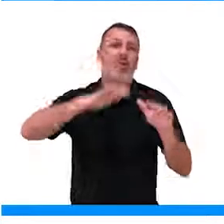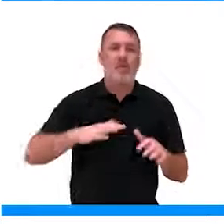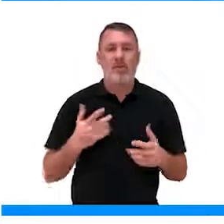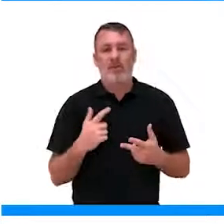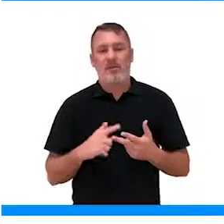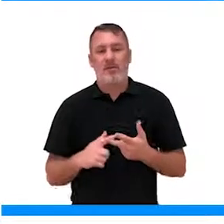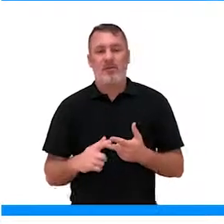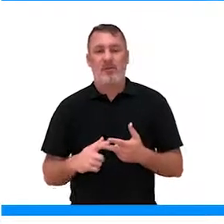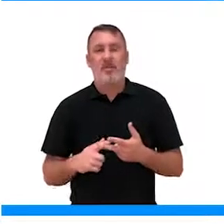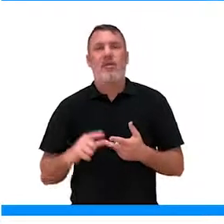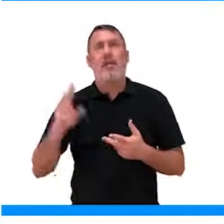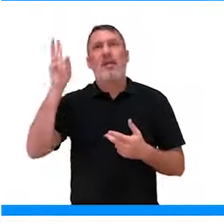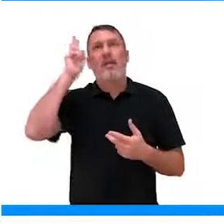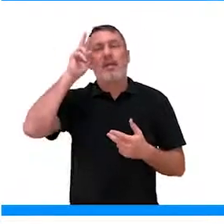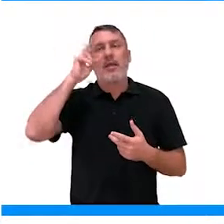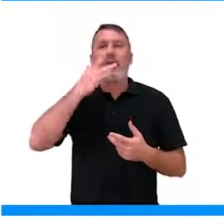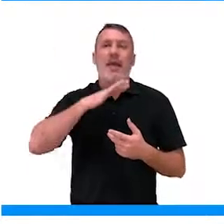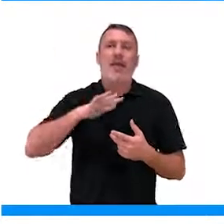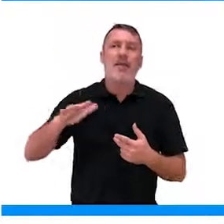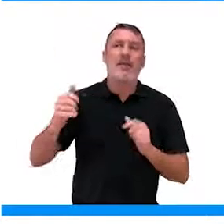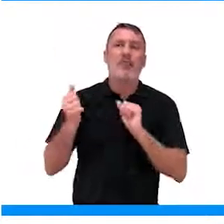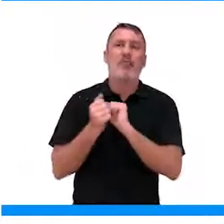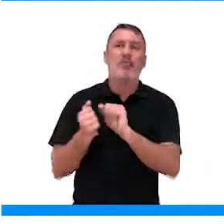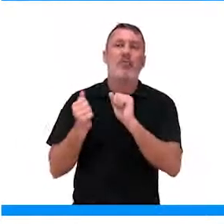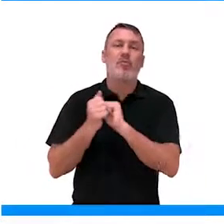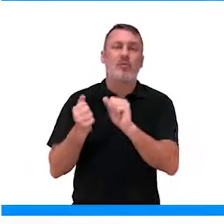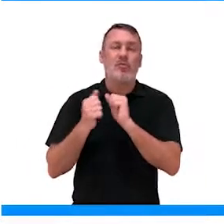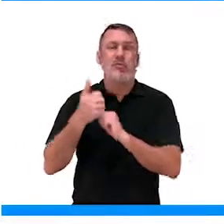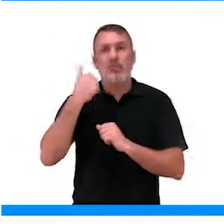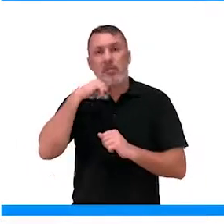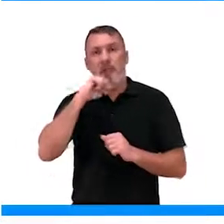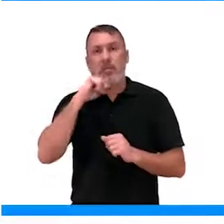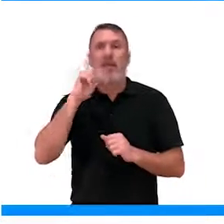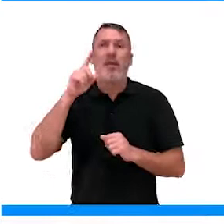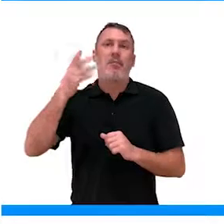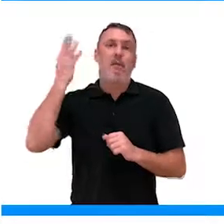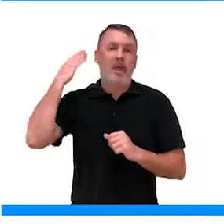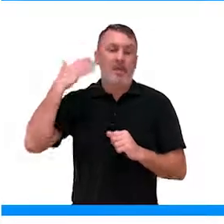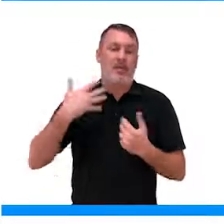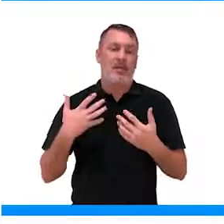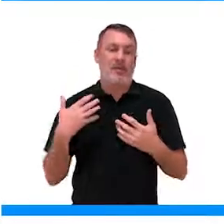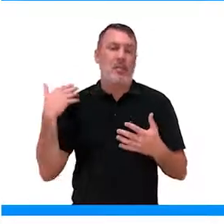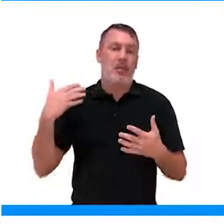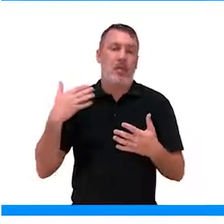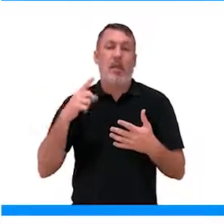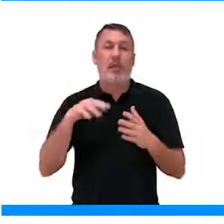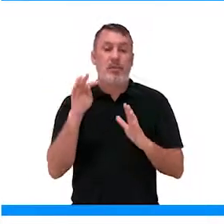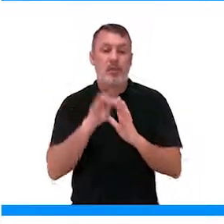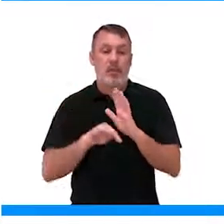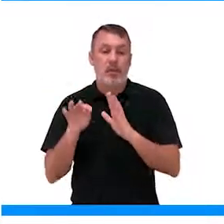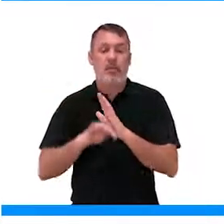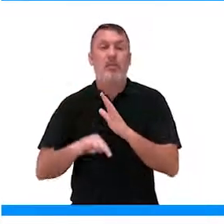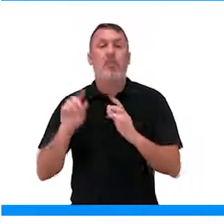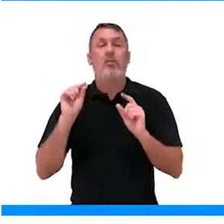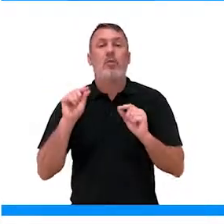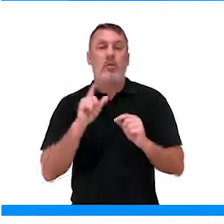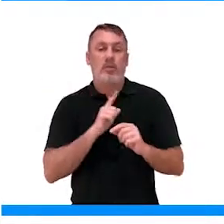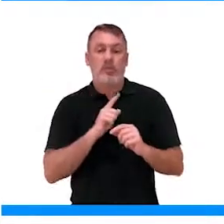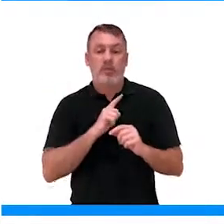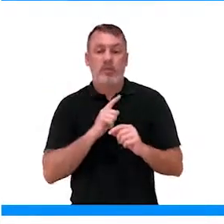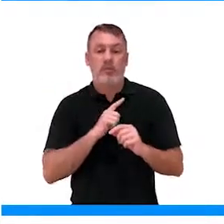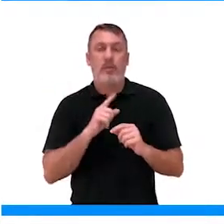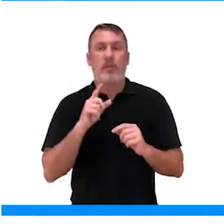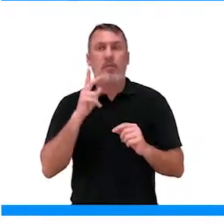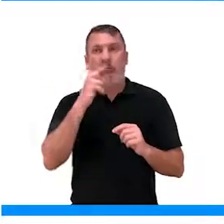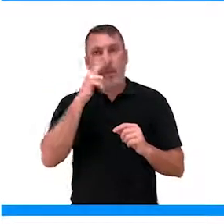abençoe, ou lembranças de quando era criança, né? No caso aí remetendo ao passado. Então é um texto que